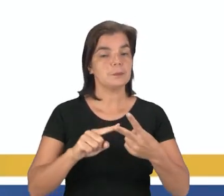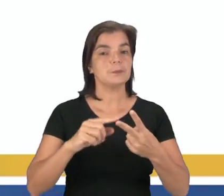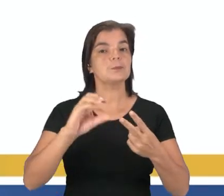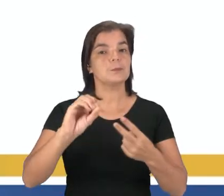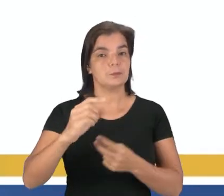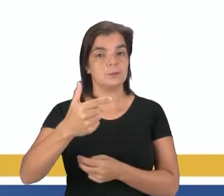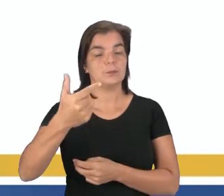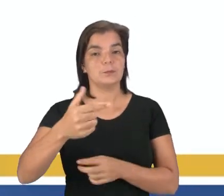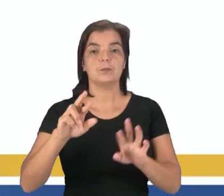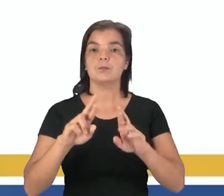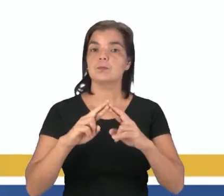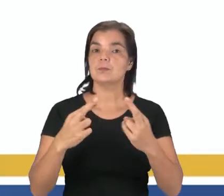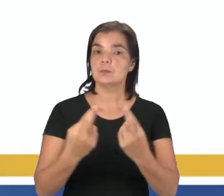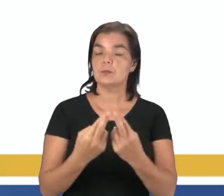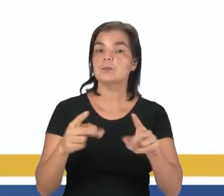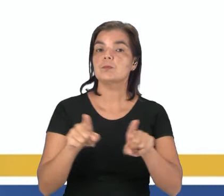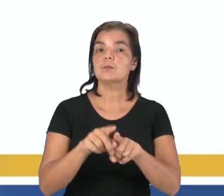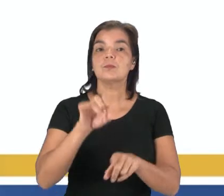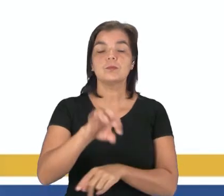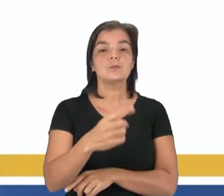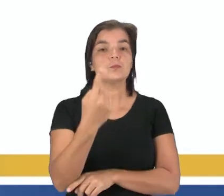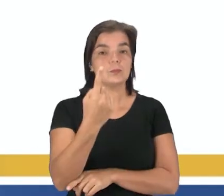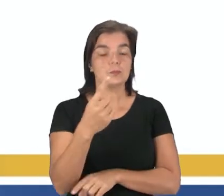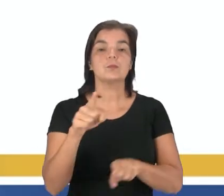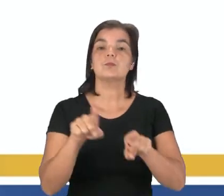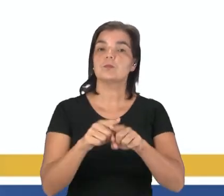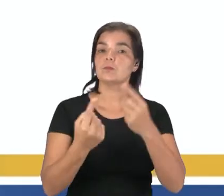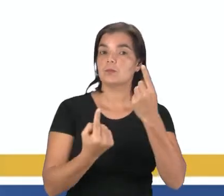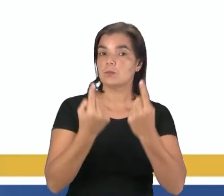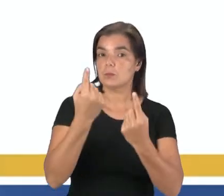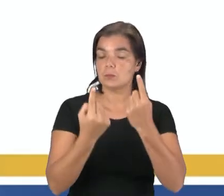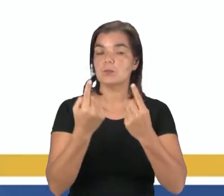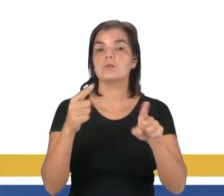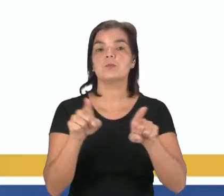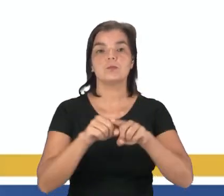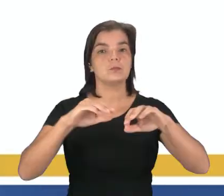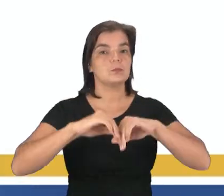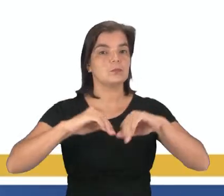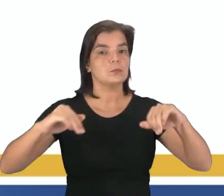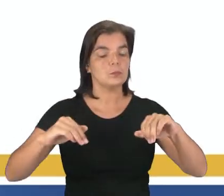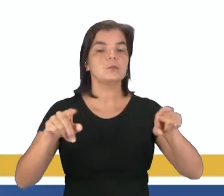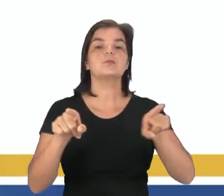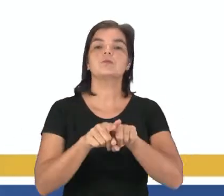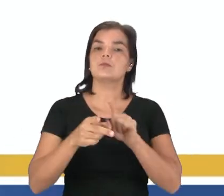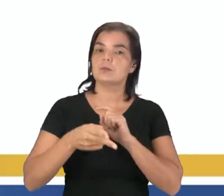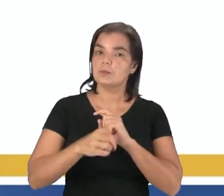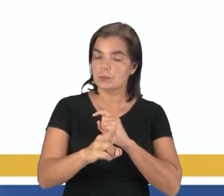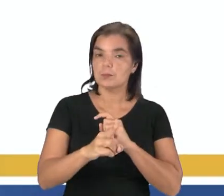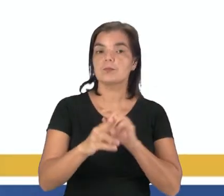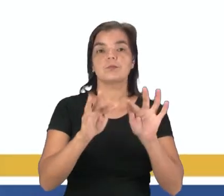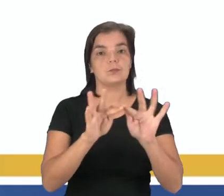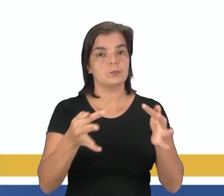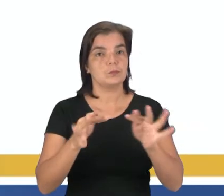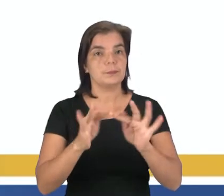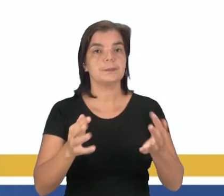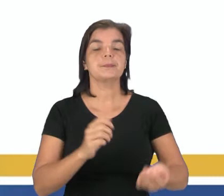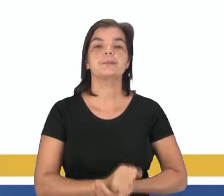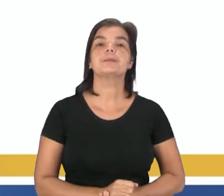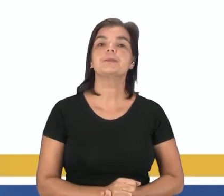de oxigênio reunidos. E se só tivesse um também de cada, né, de forma separada, ainda seria uma substância